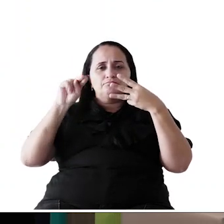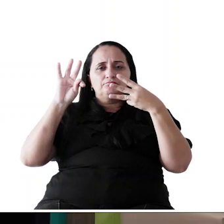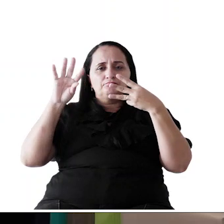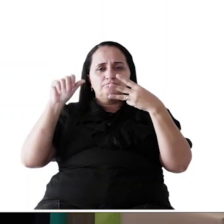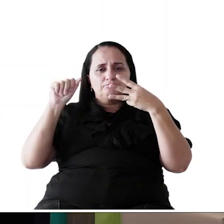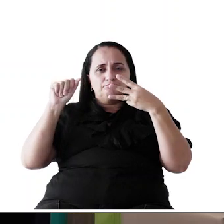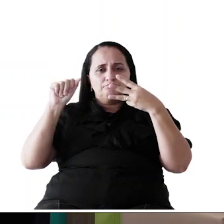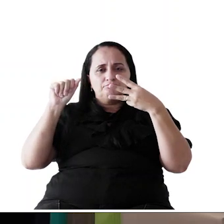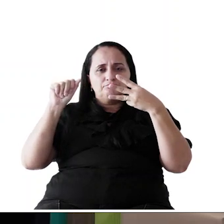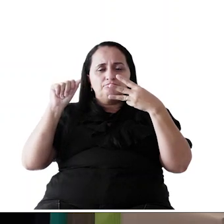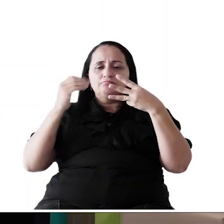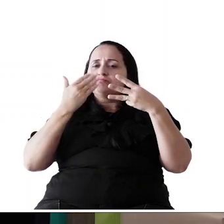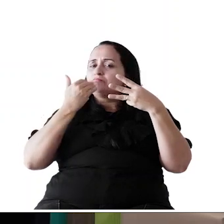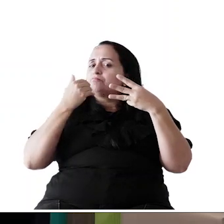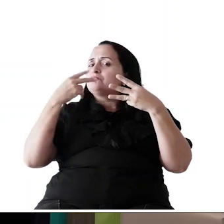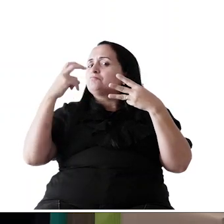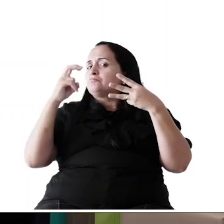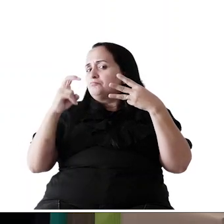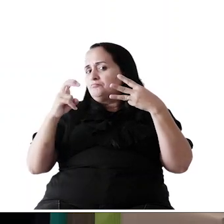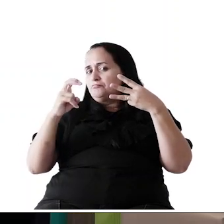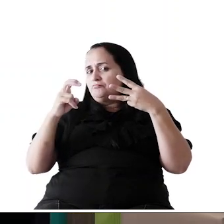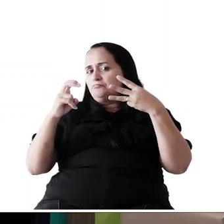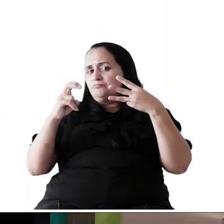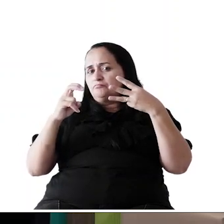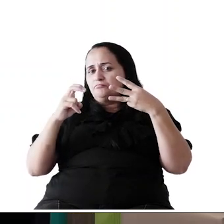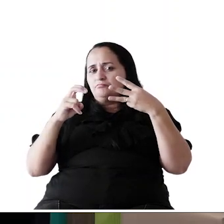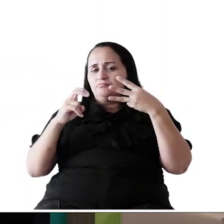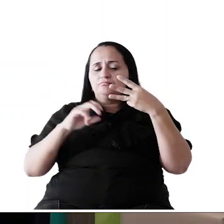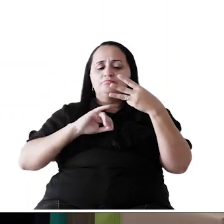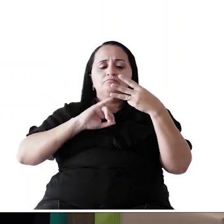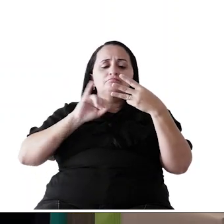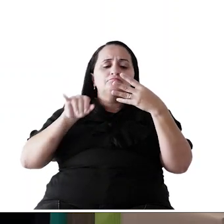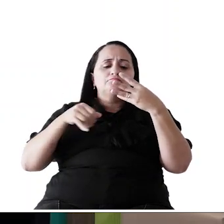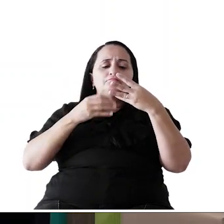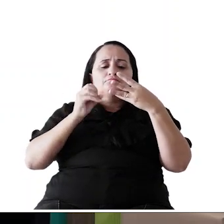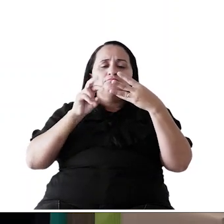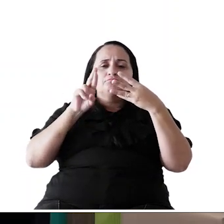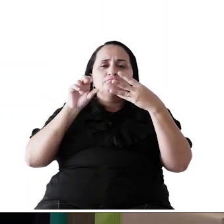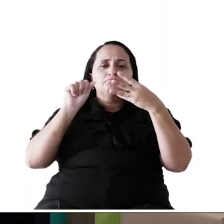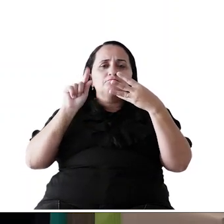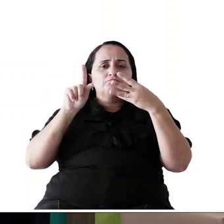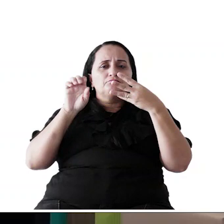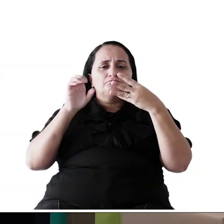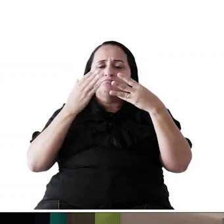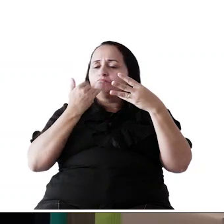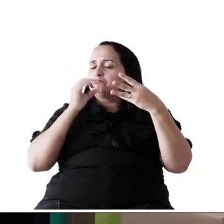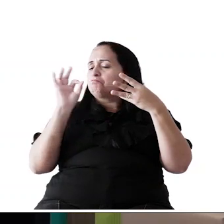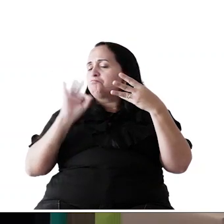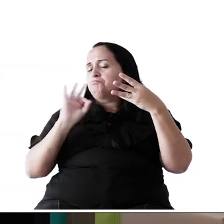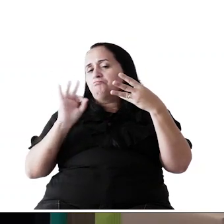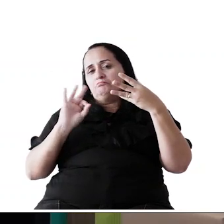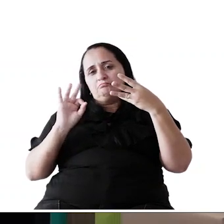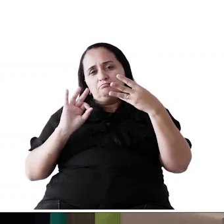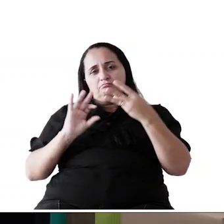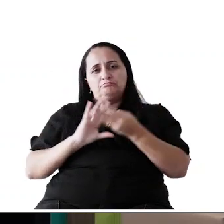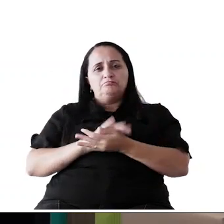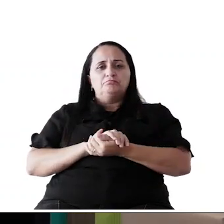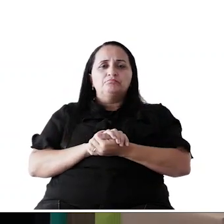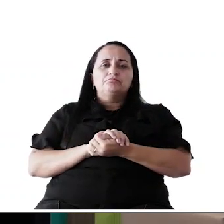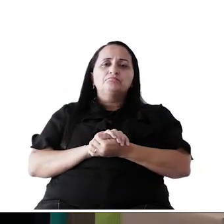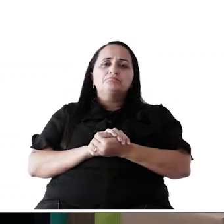que comeu 5 pedaços. E Jorge, que não comeu nenhum